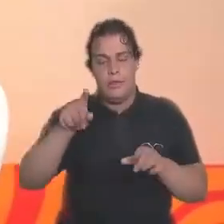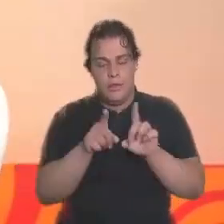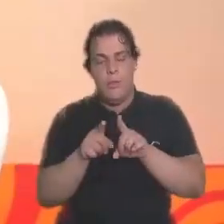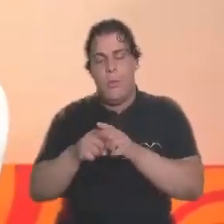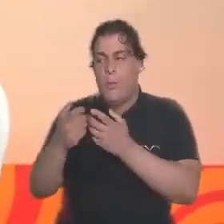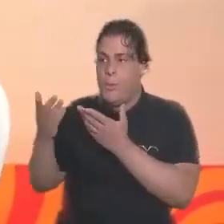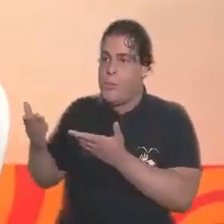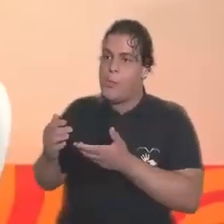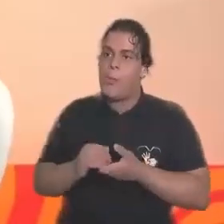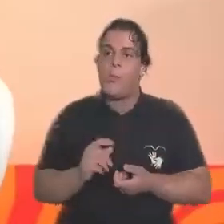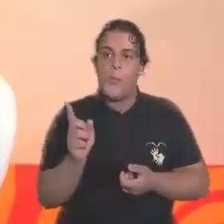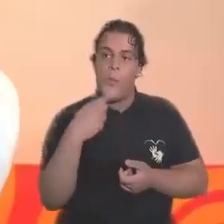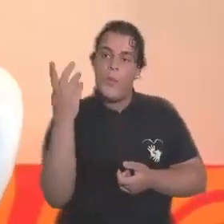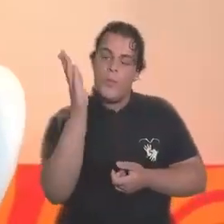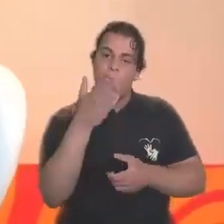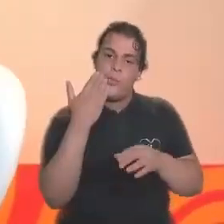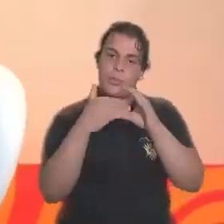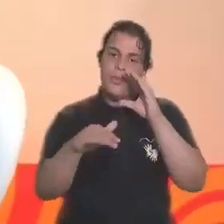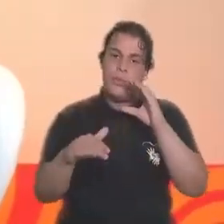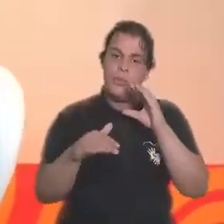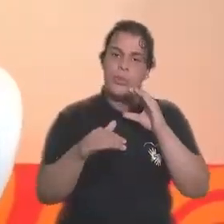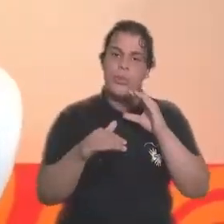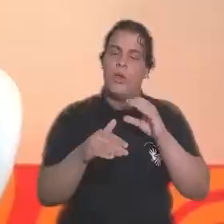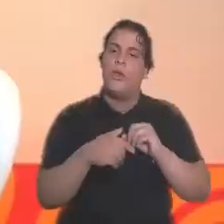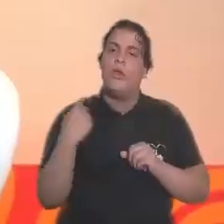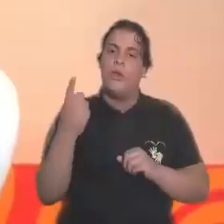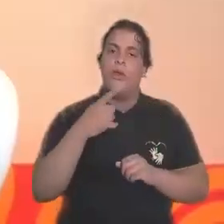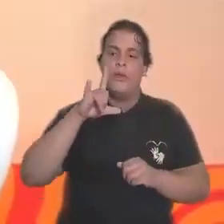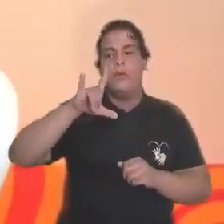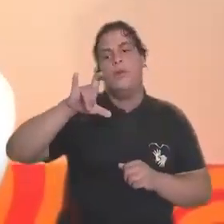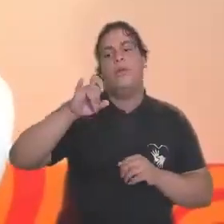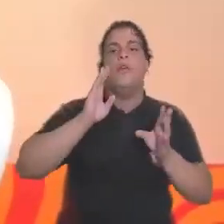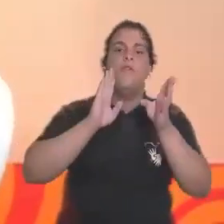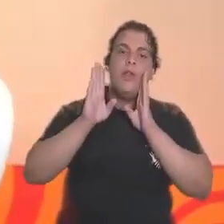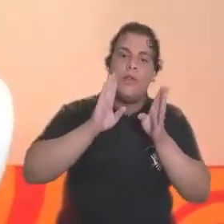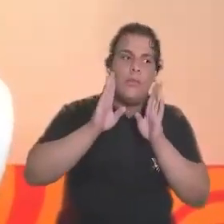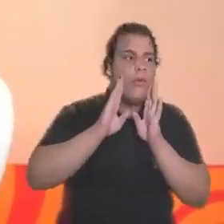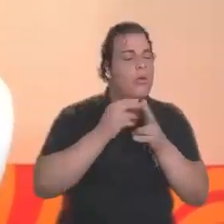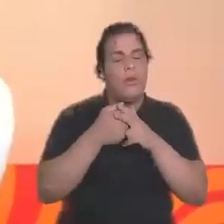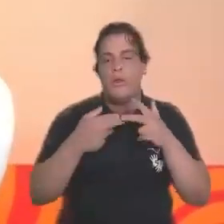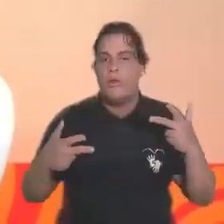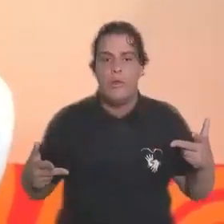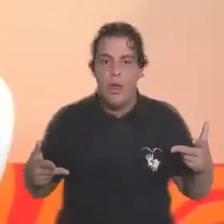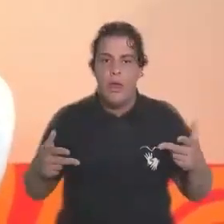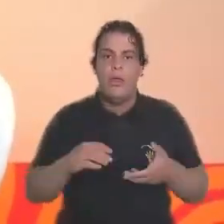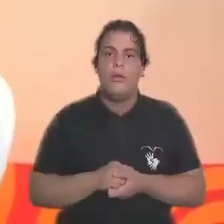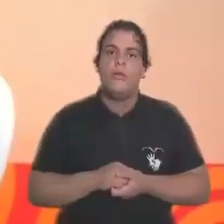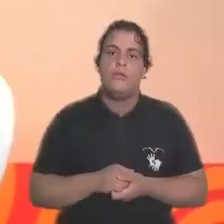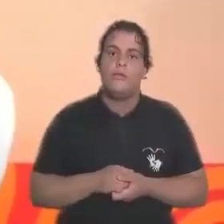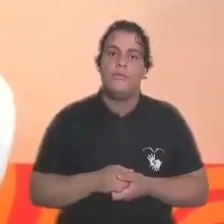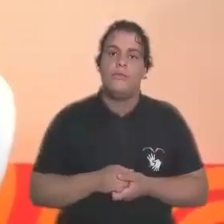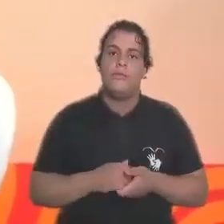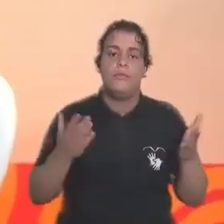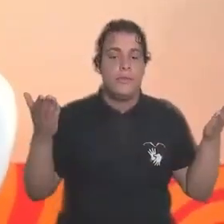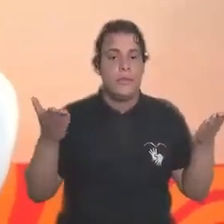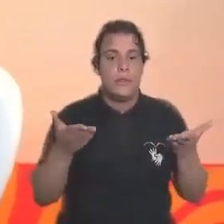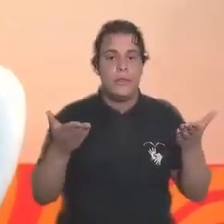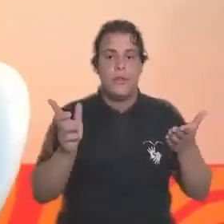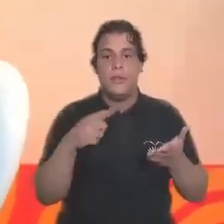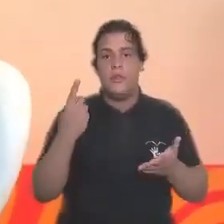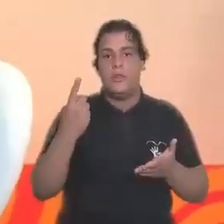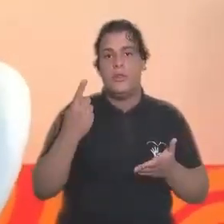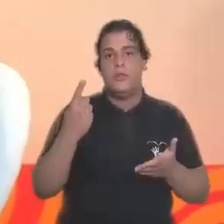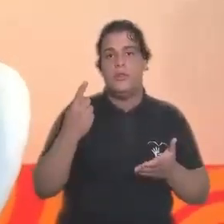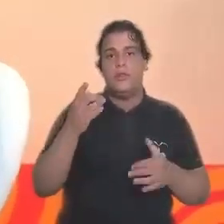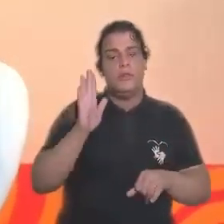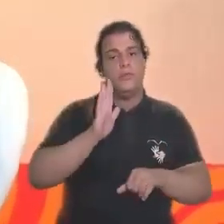também, a gente já publicou nas nossas redes sociais todo o alcance da Band, então a gente já está indo